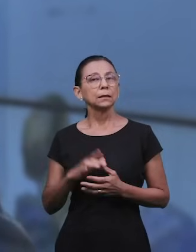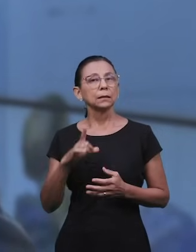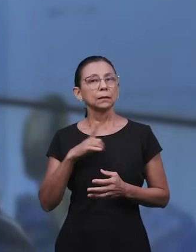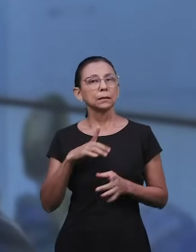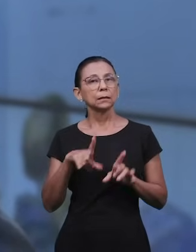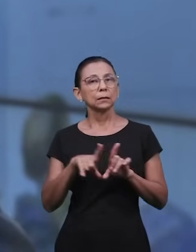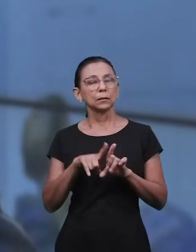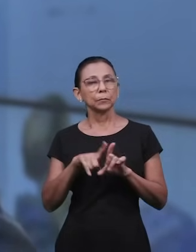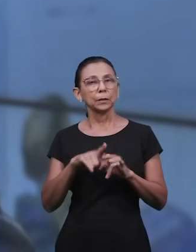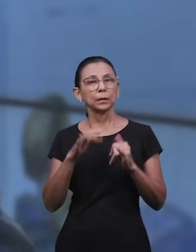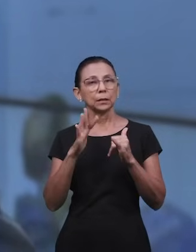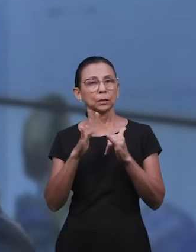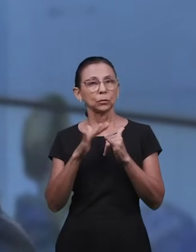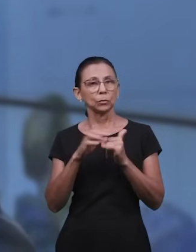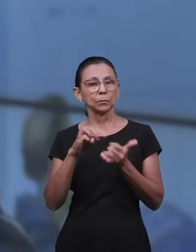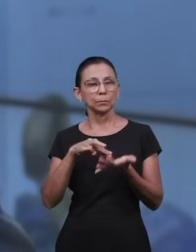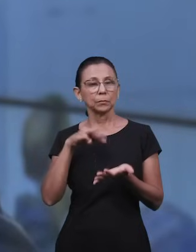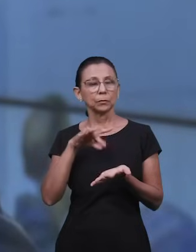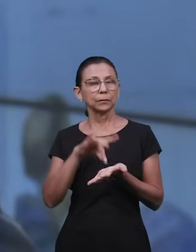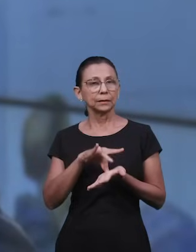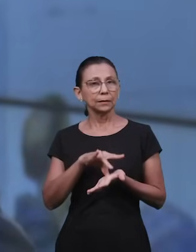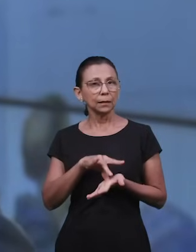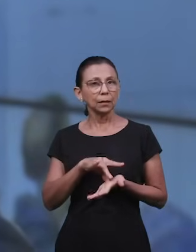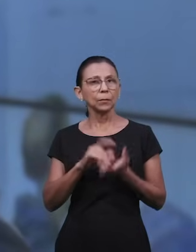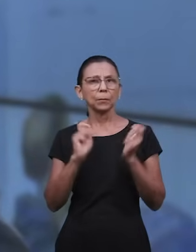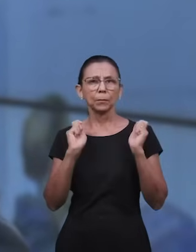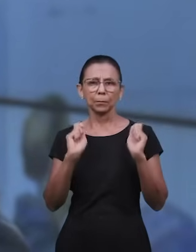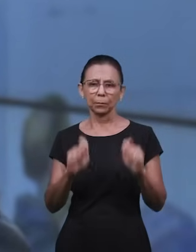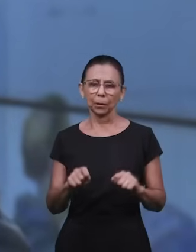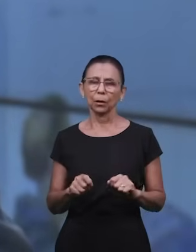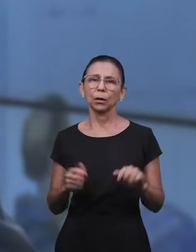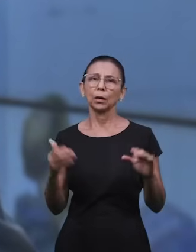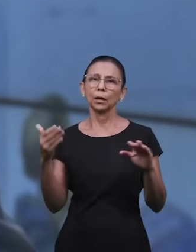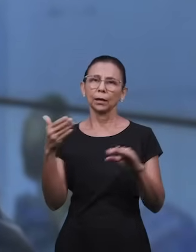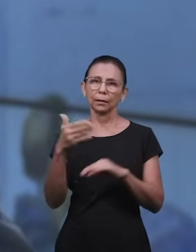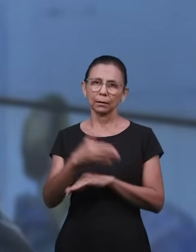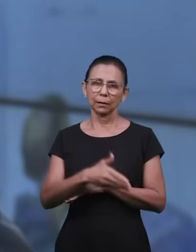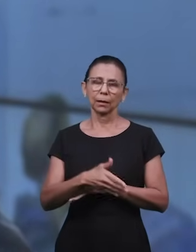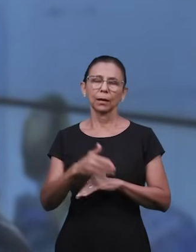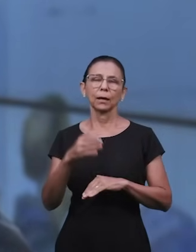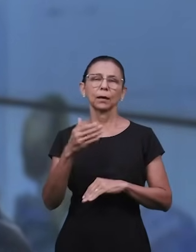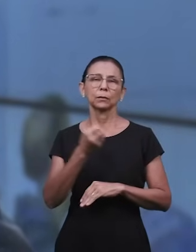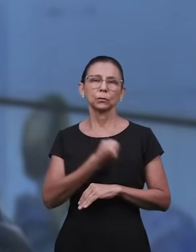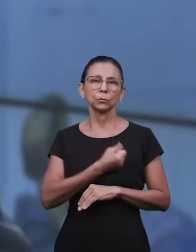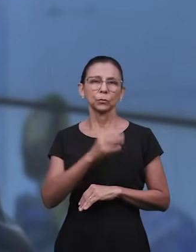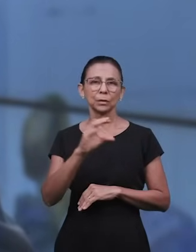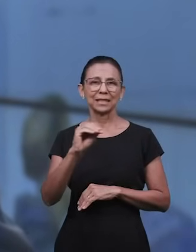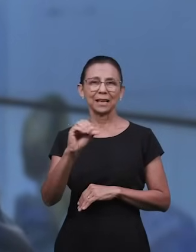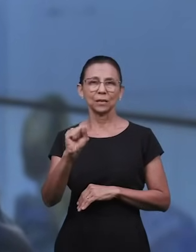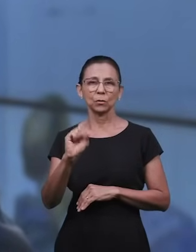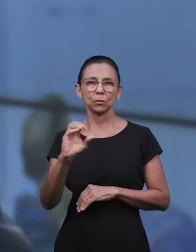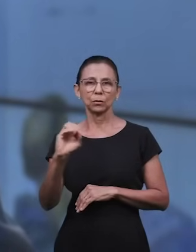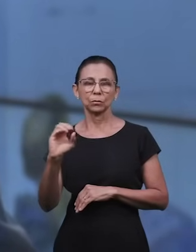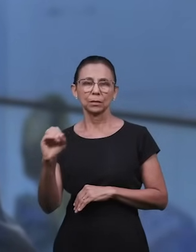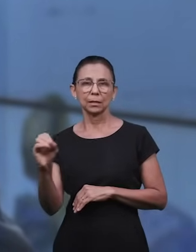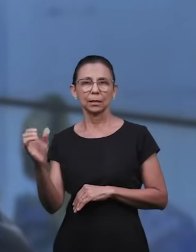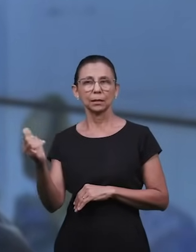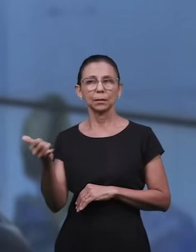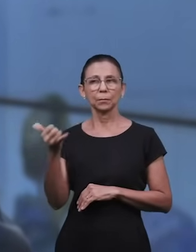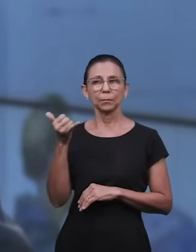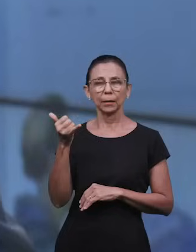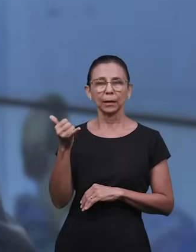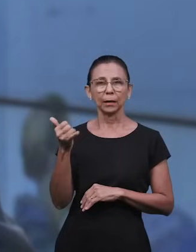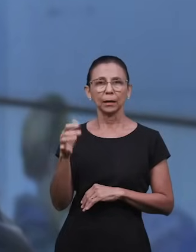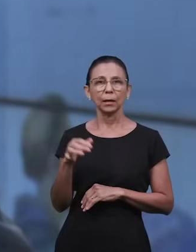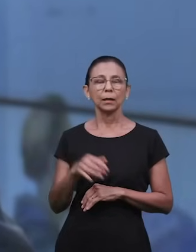canal oficial do YouTube, você tem esse recurso também que você possa fazer a sua ligação e ali, dentro da